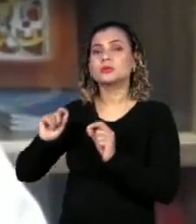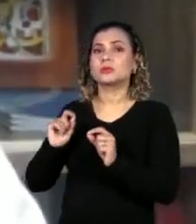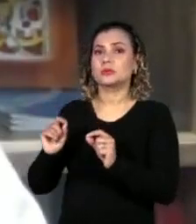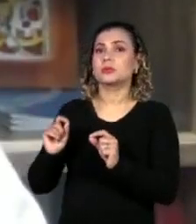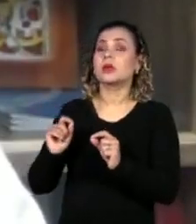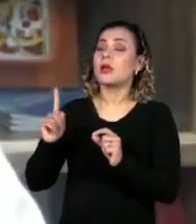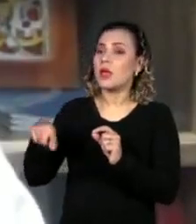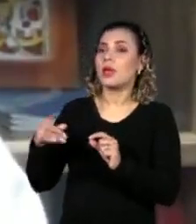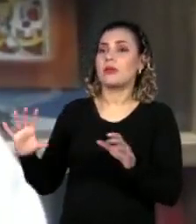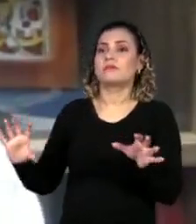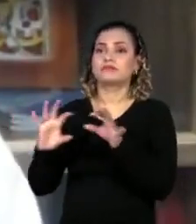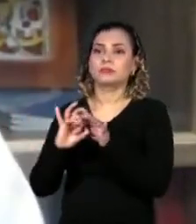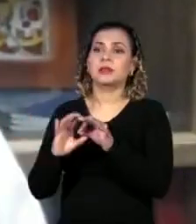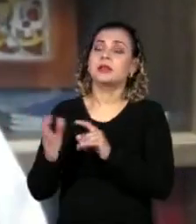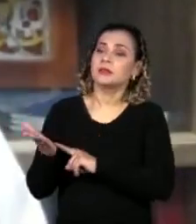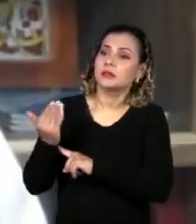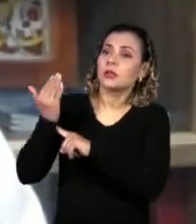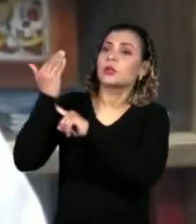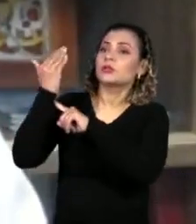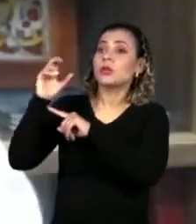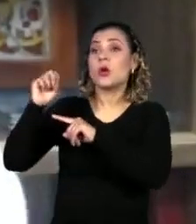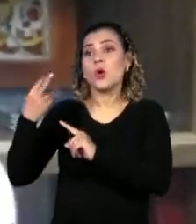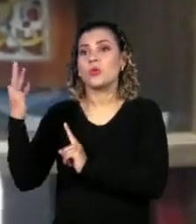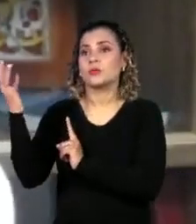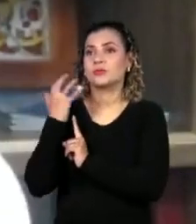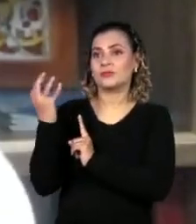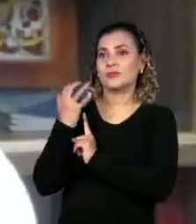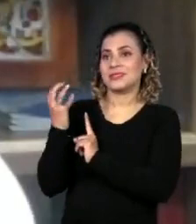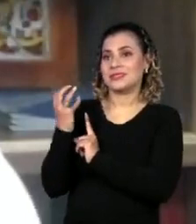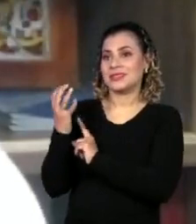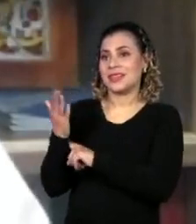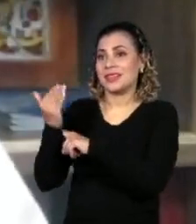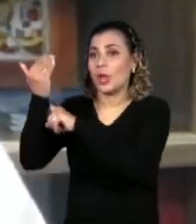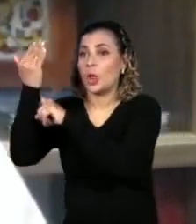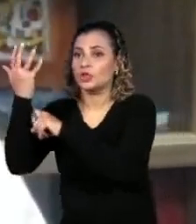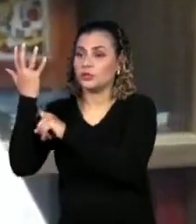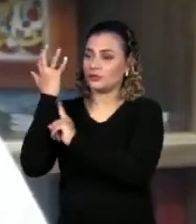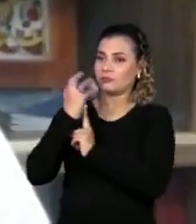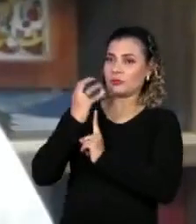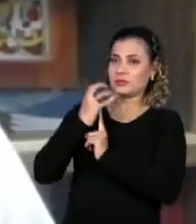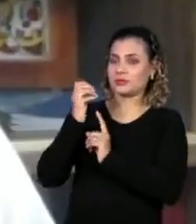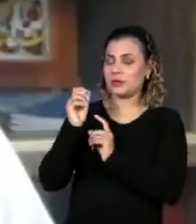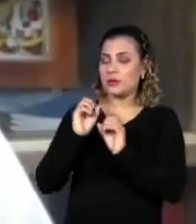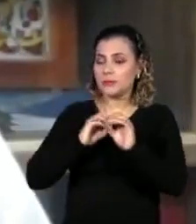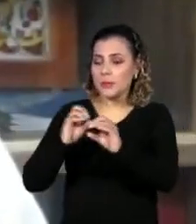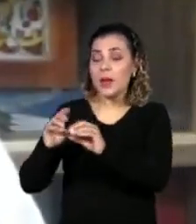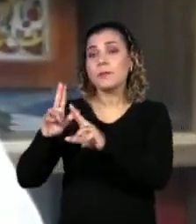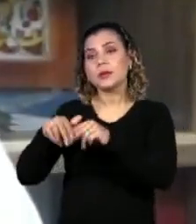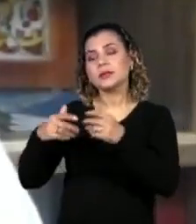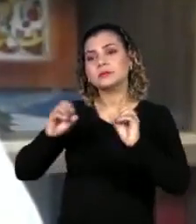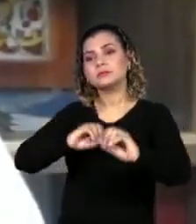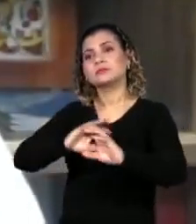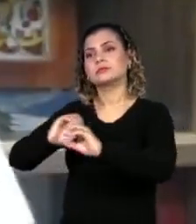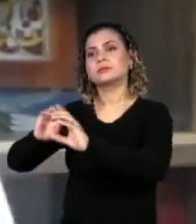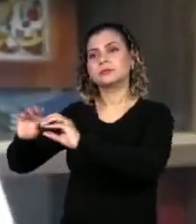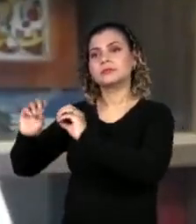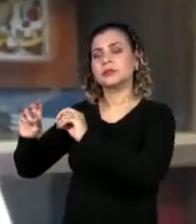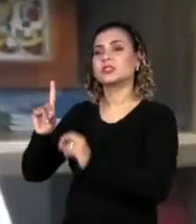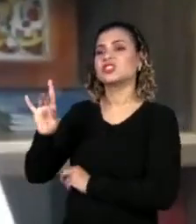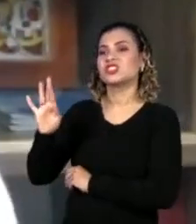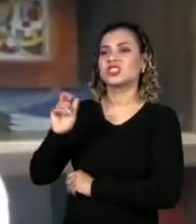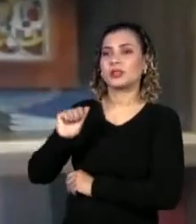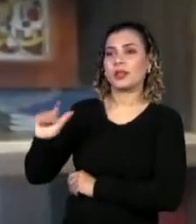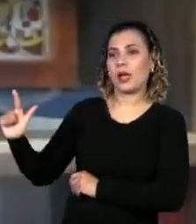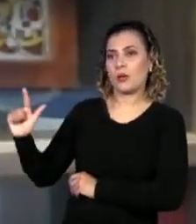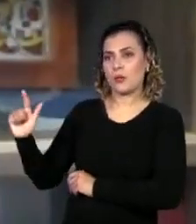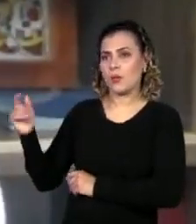para a tecnologia hoje ou influenciados por ela. Então é preciso mais educação digital. A gente precisa entender, olha, como é que o meu